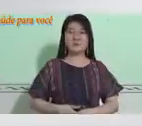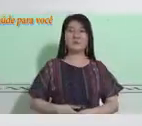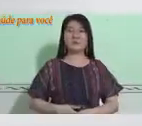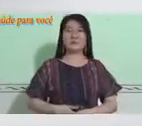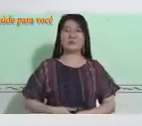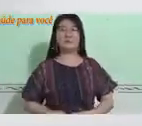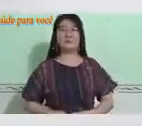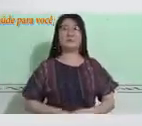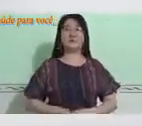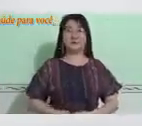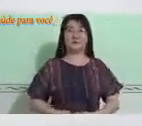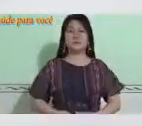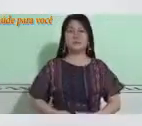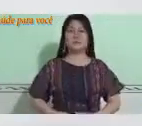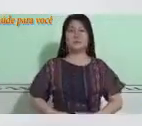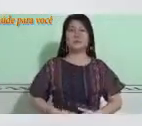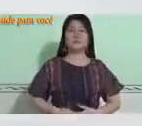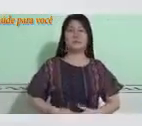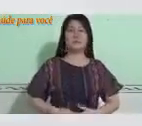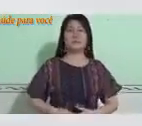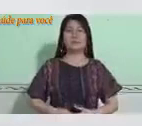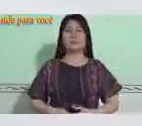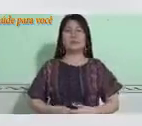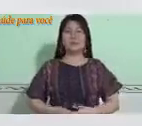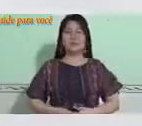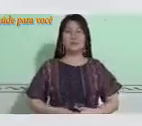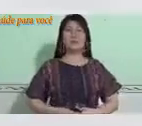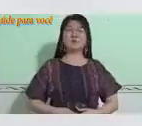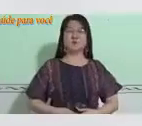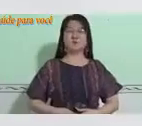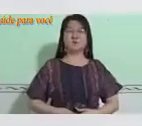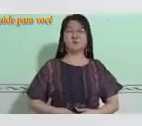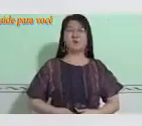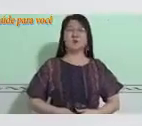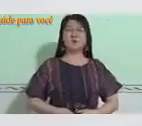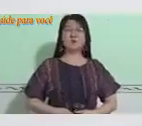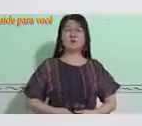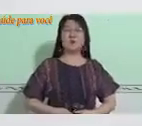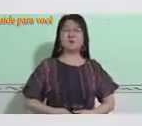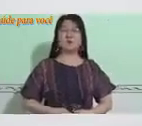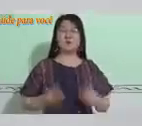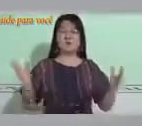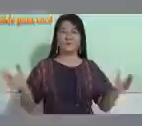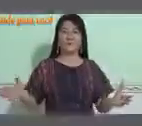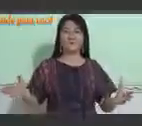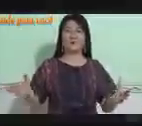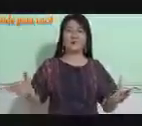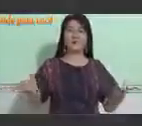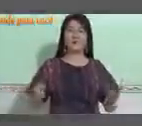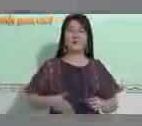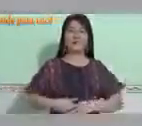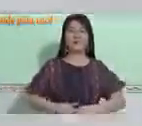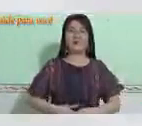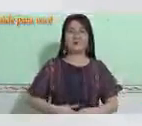A partir da identificação de estruturas de confirmação de gordura na urina, o médico pode solicitar a